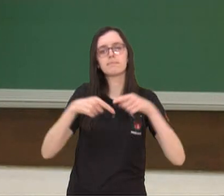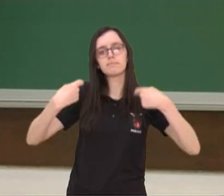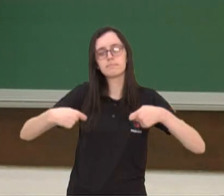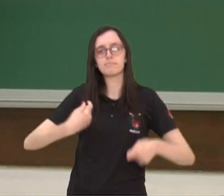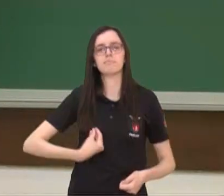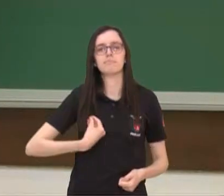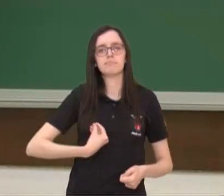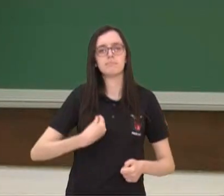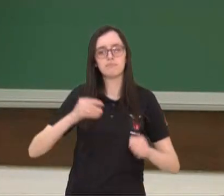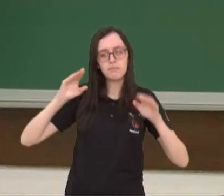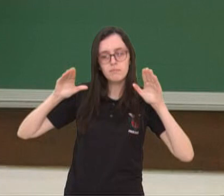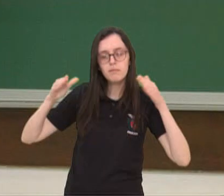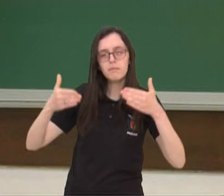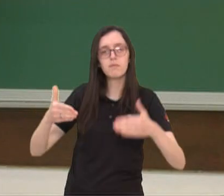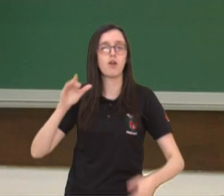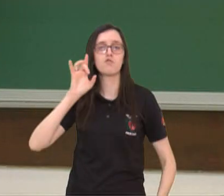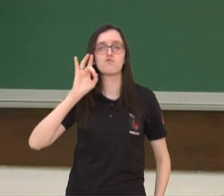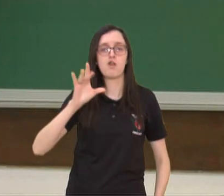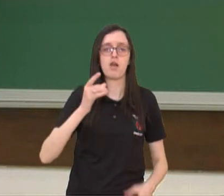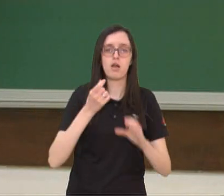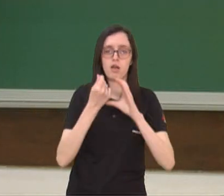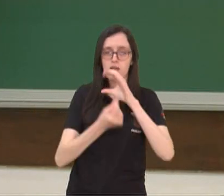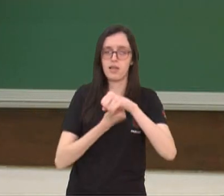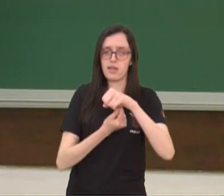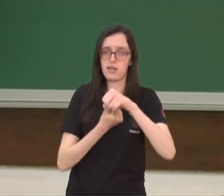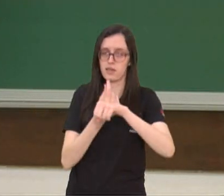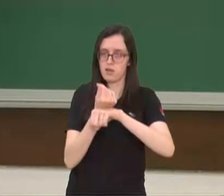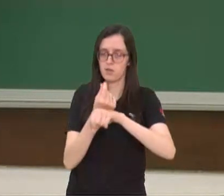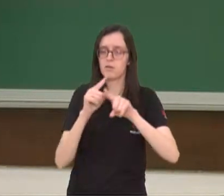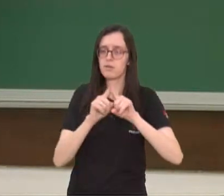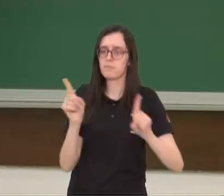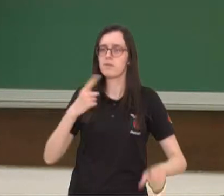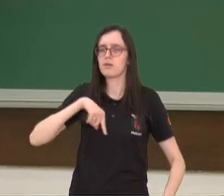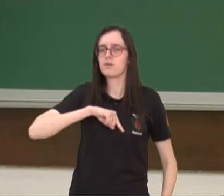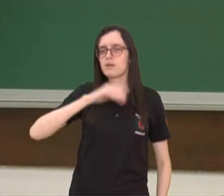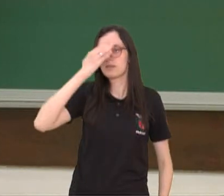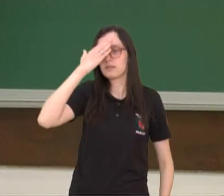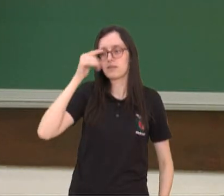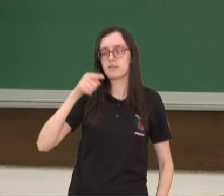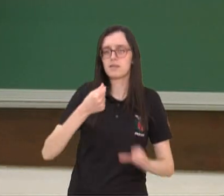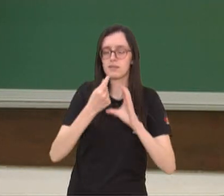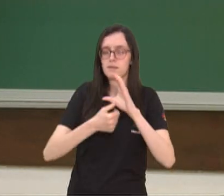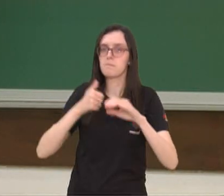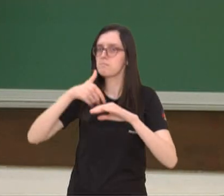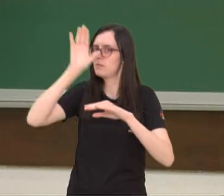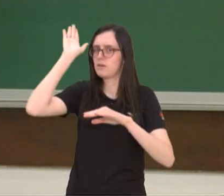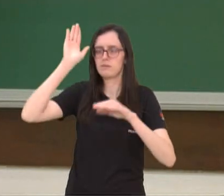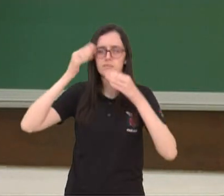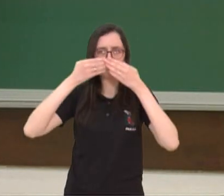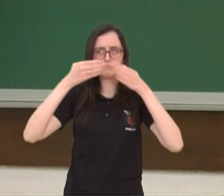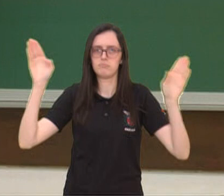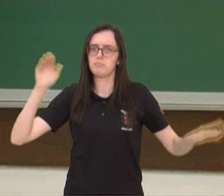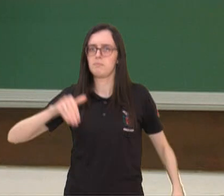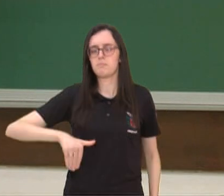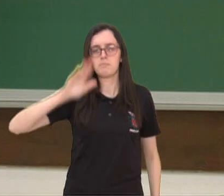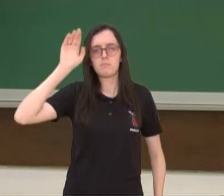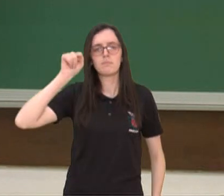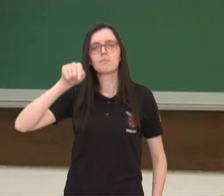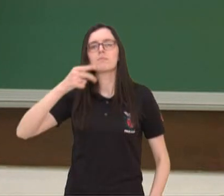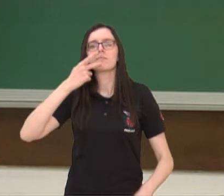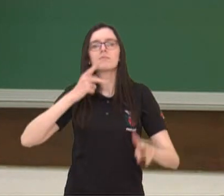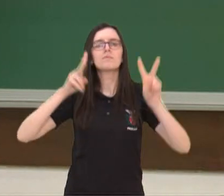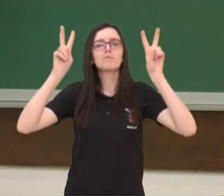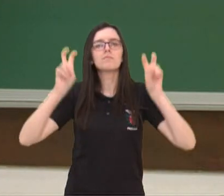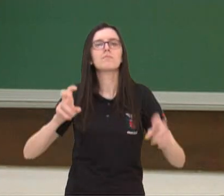estar restrito somente à economia, mas a gente sabe que ele vai um pouco mais além disso. Ele entra na